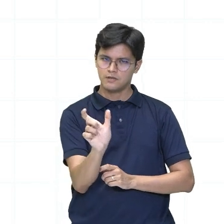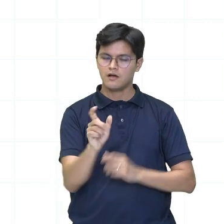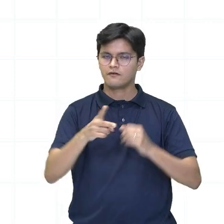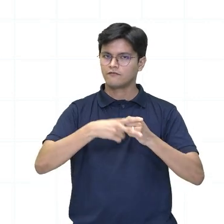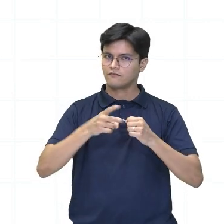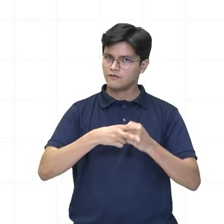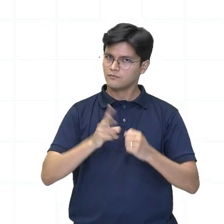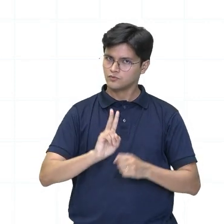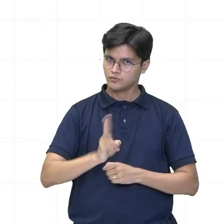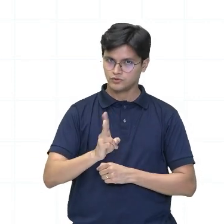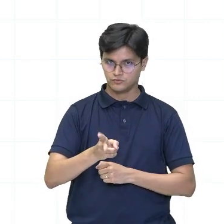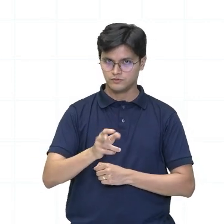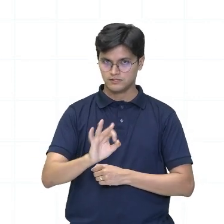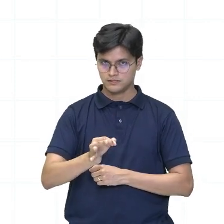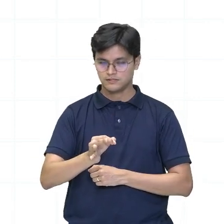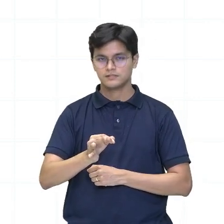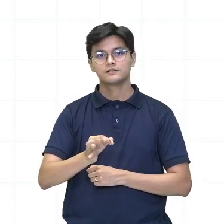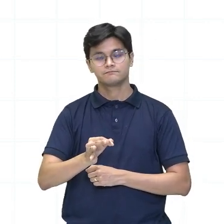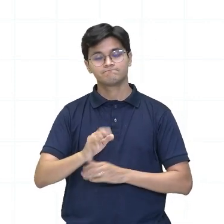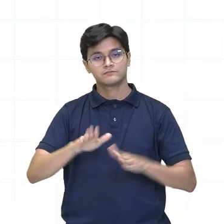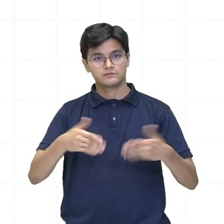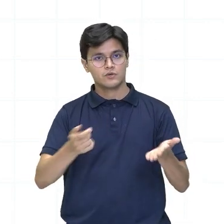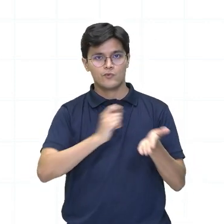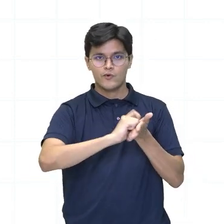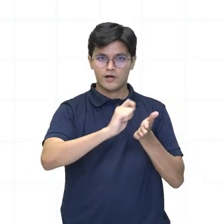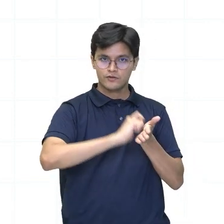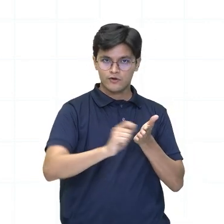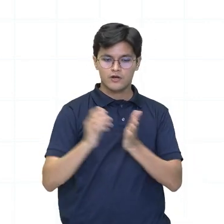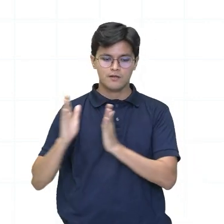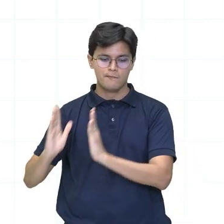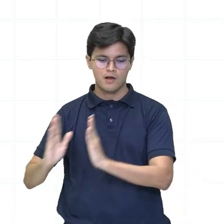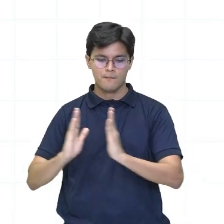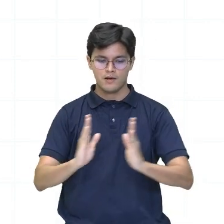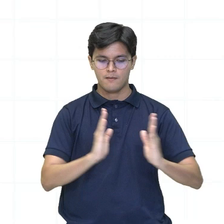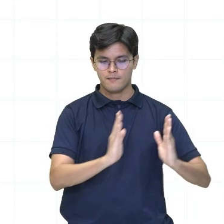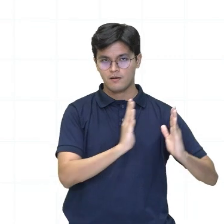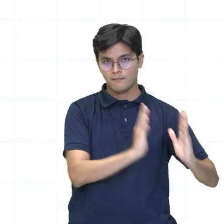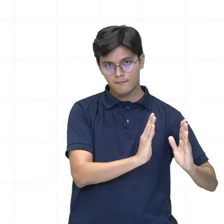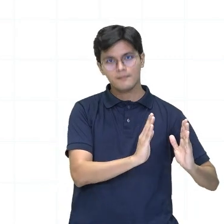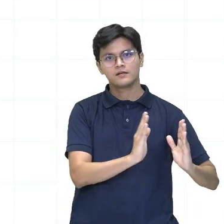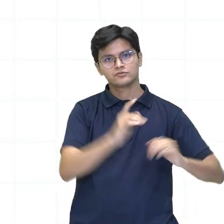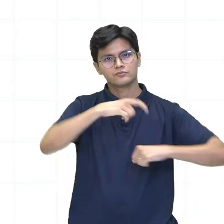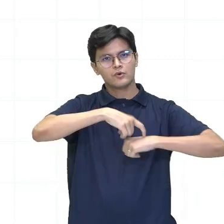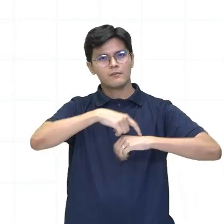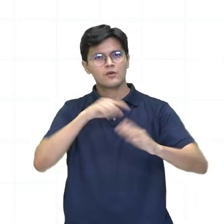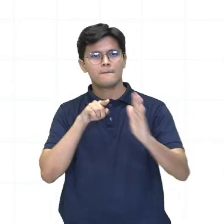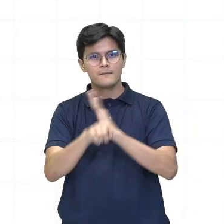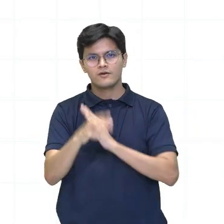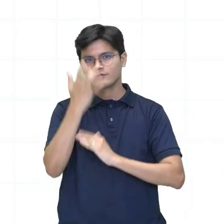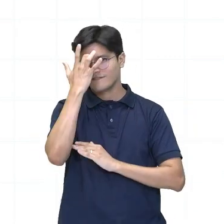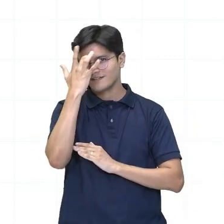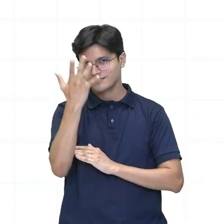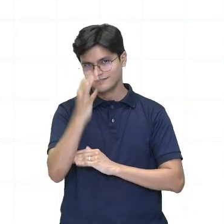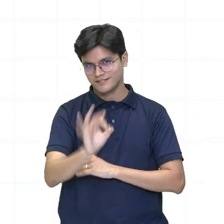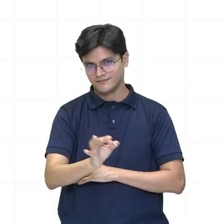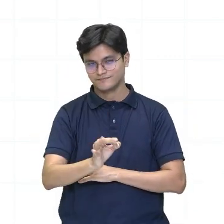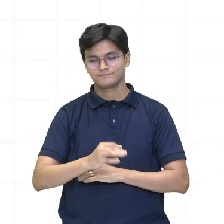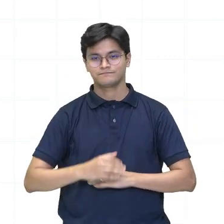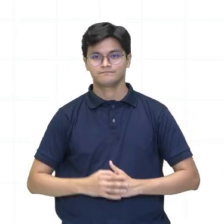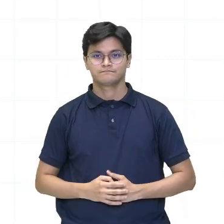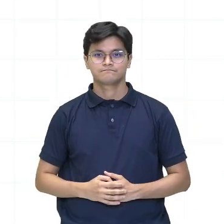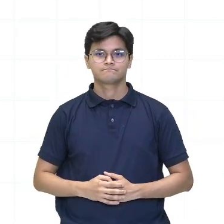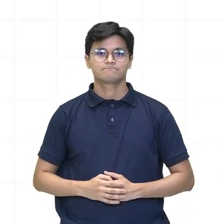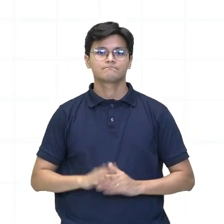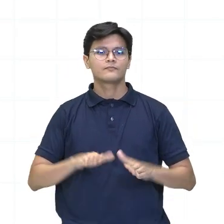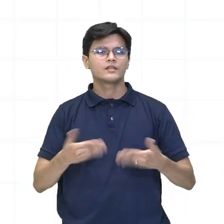Então, anotem aí essa sequência que facilita bastante na hora de fazer perguntas, tá bom? Vamos